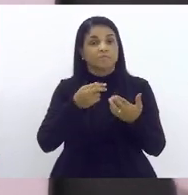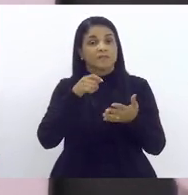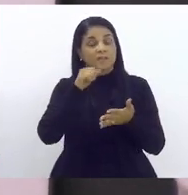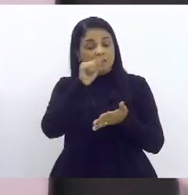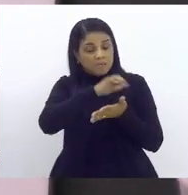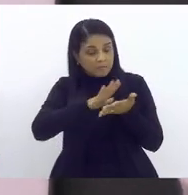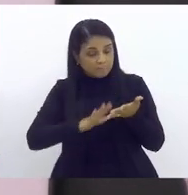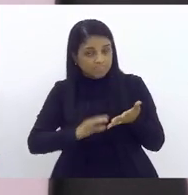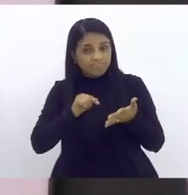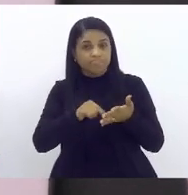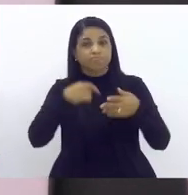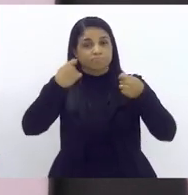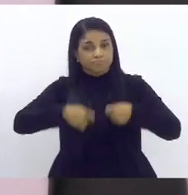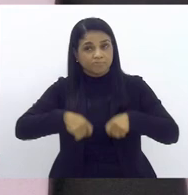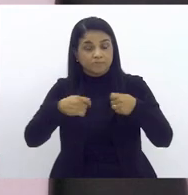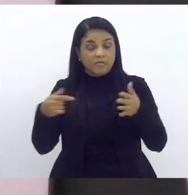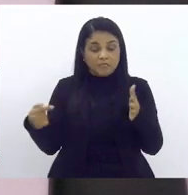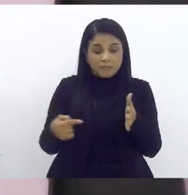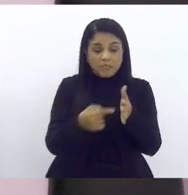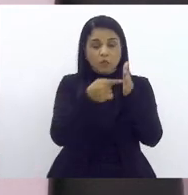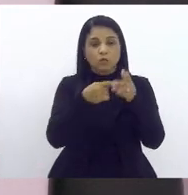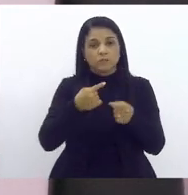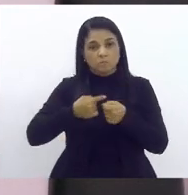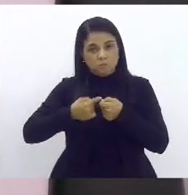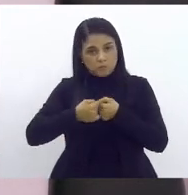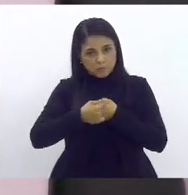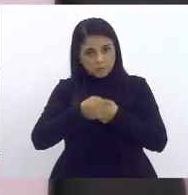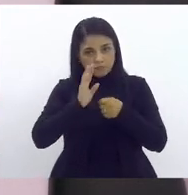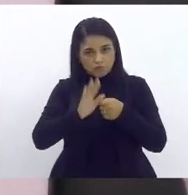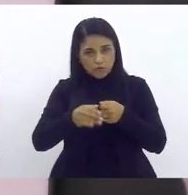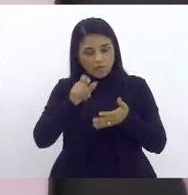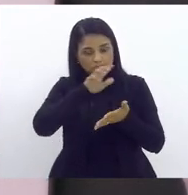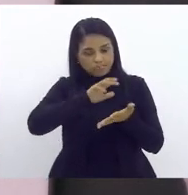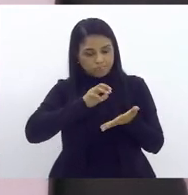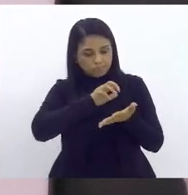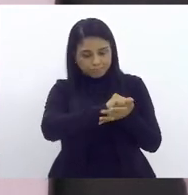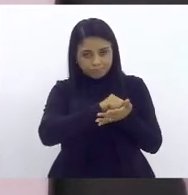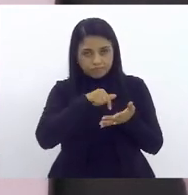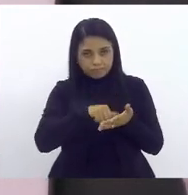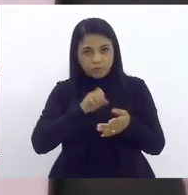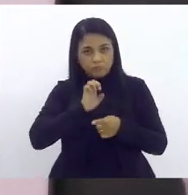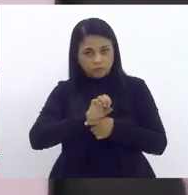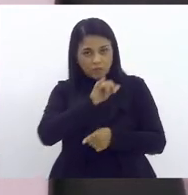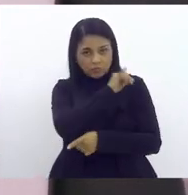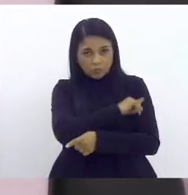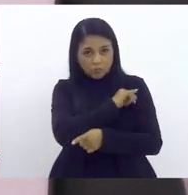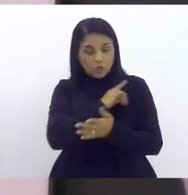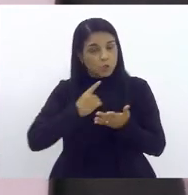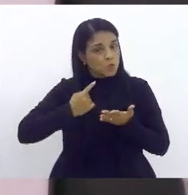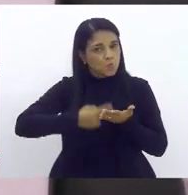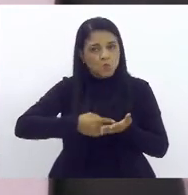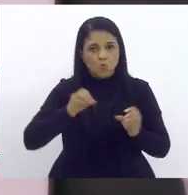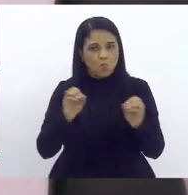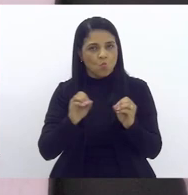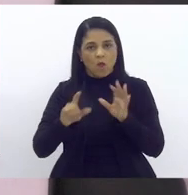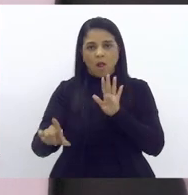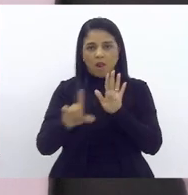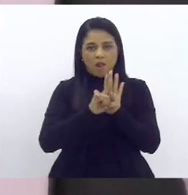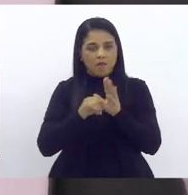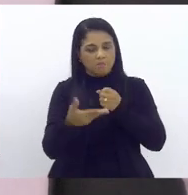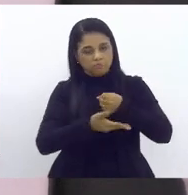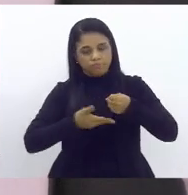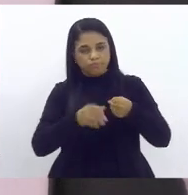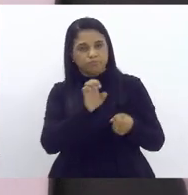é, a gente já tem as denúncias dos municípios aqui do Estado do Rio de Janeiro que não cumprem a lei do piso nacional